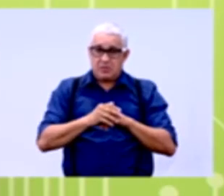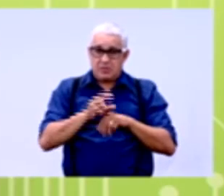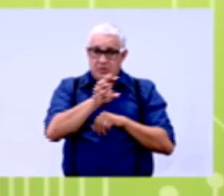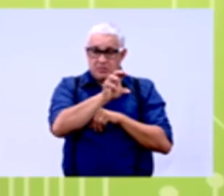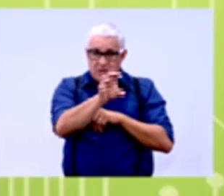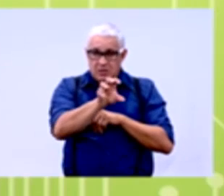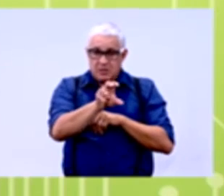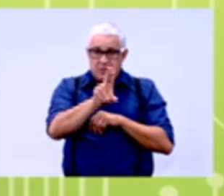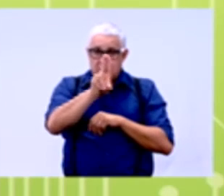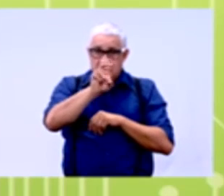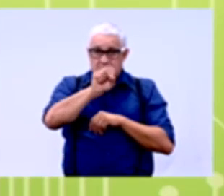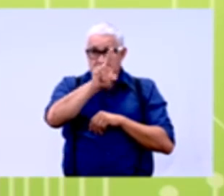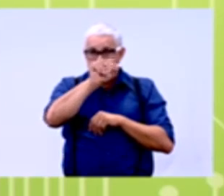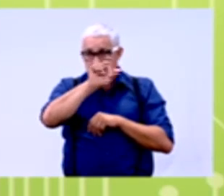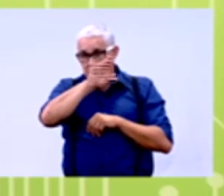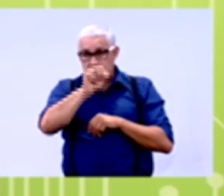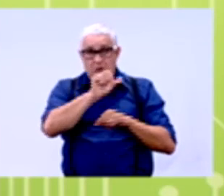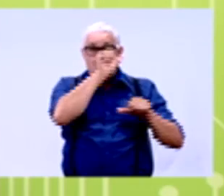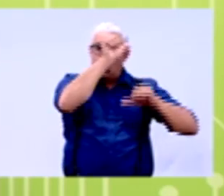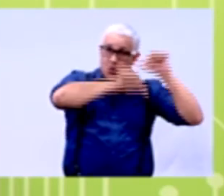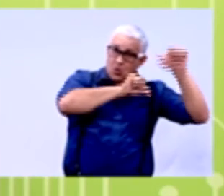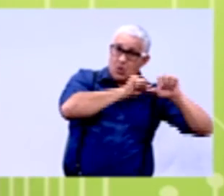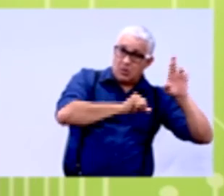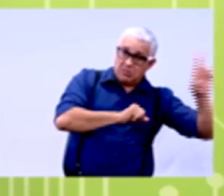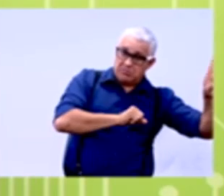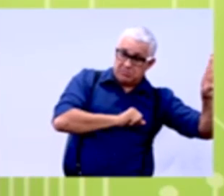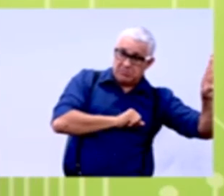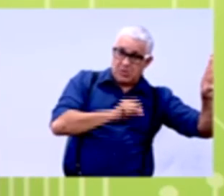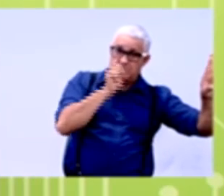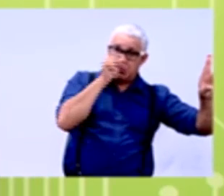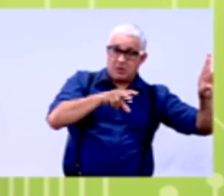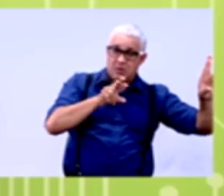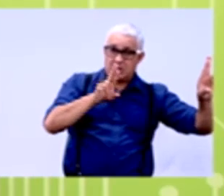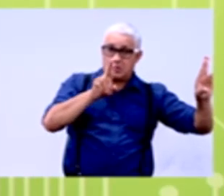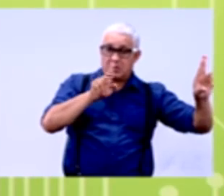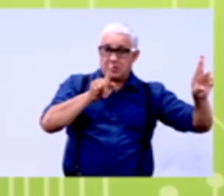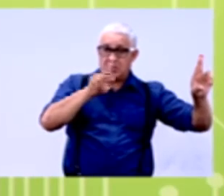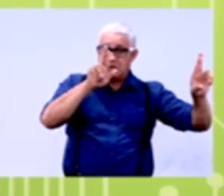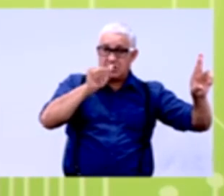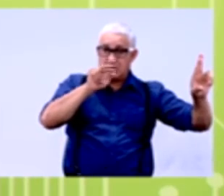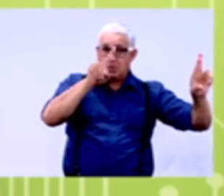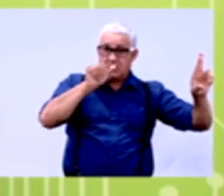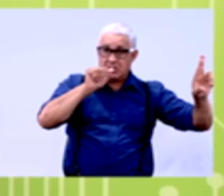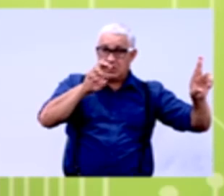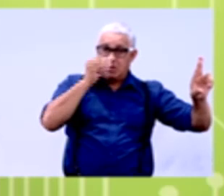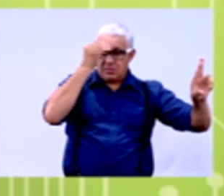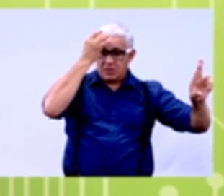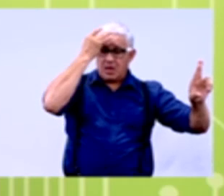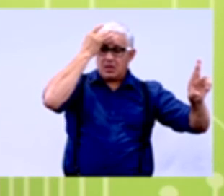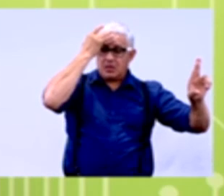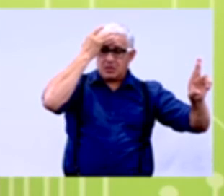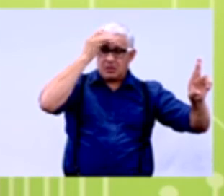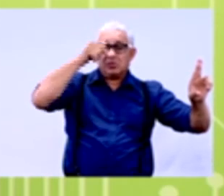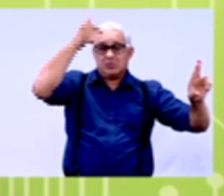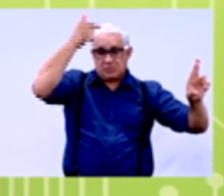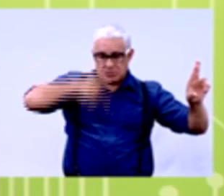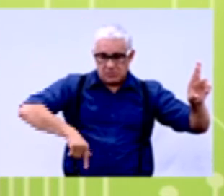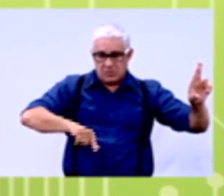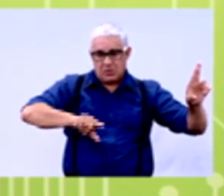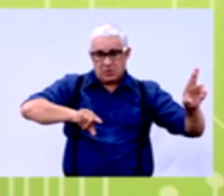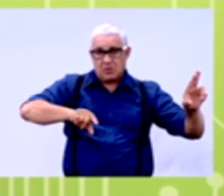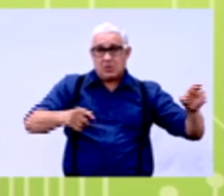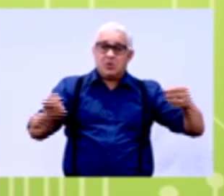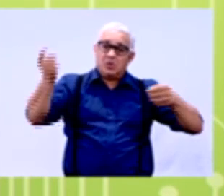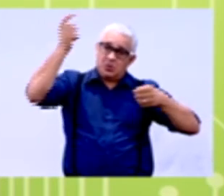então, altera essa informação. Clica no botão gravar. Clicou no botão gravar, novamente volta para o fluxo, ou